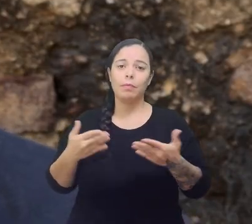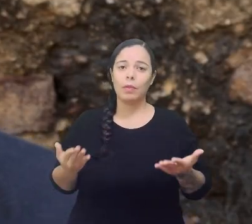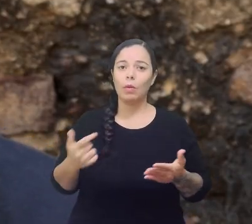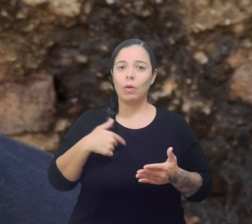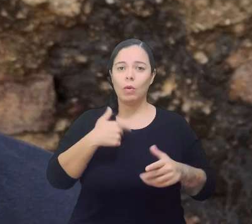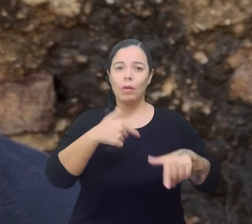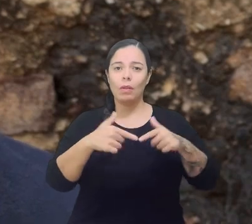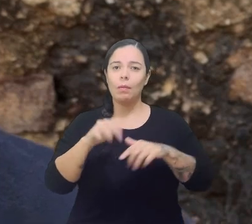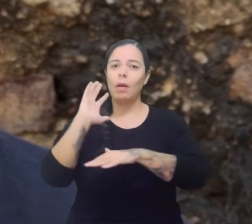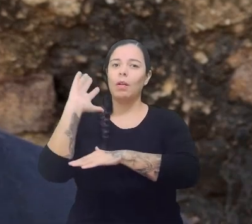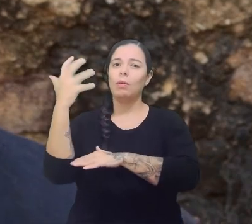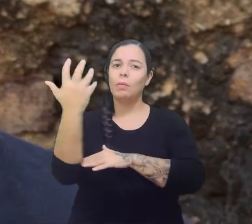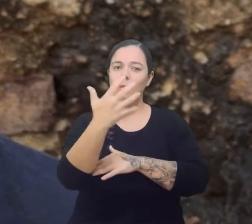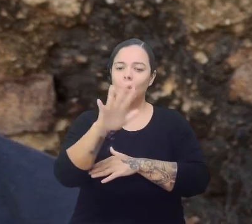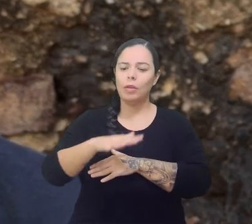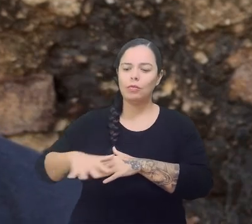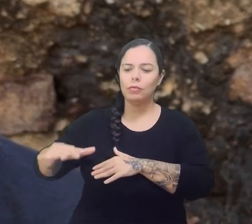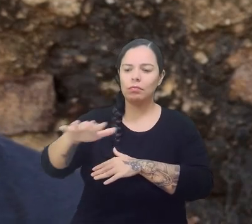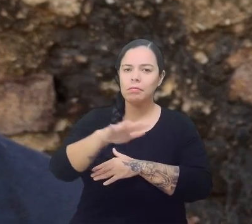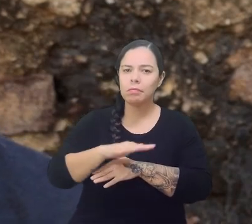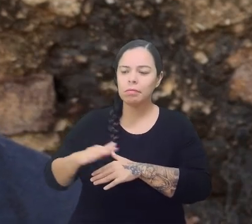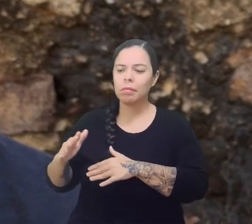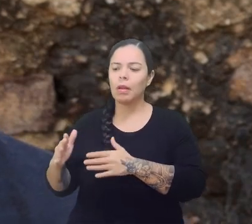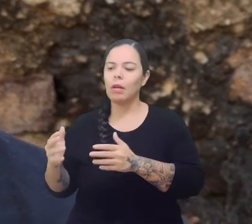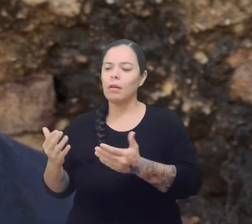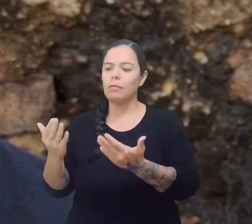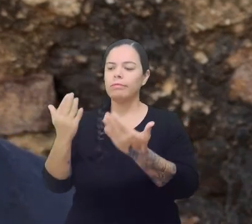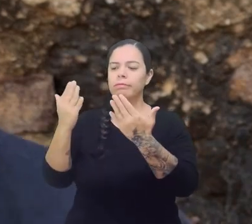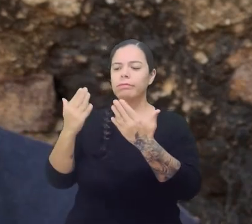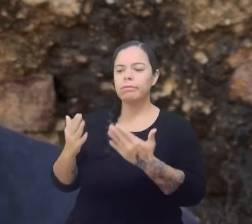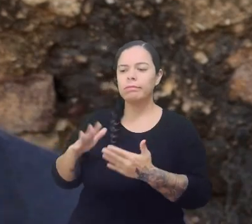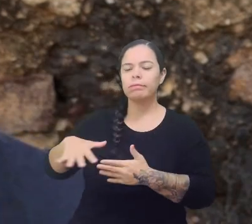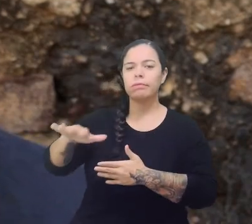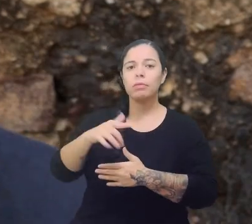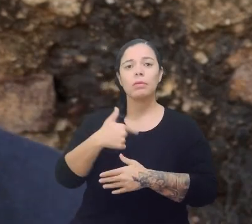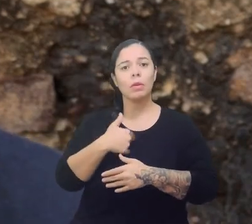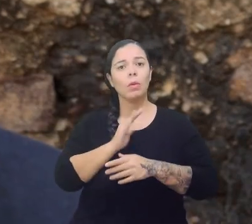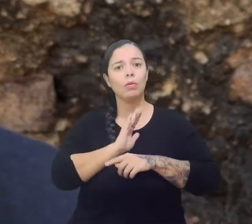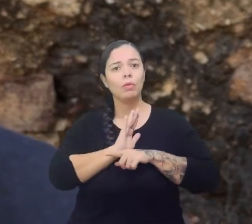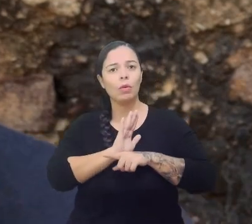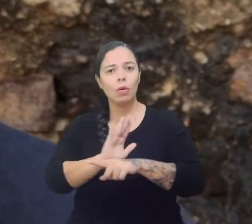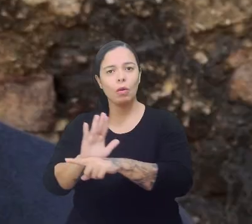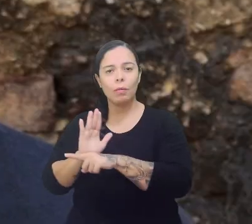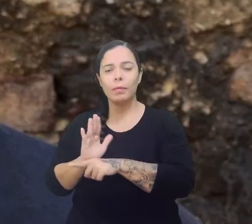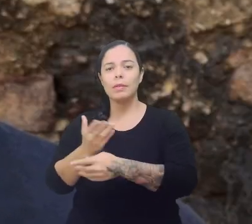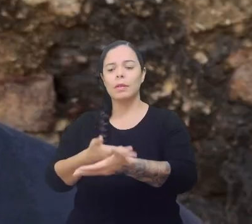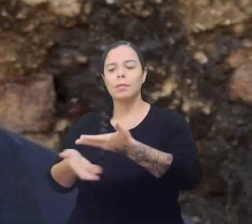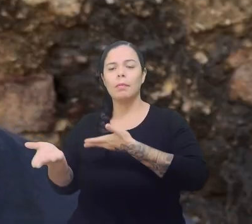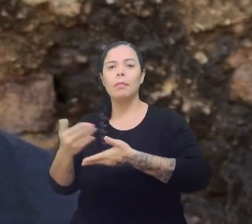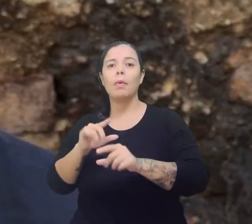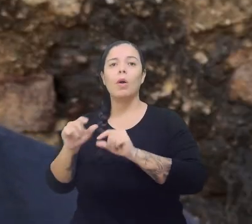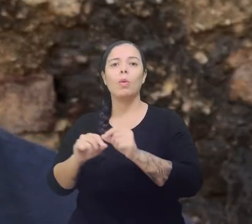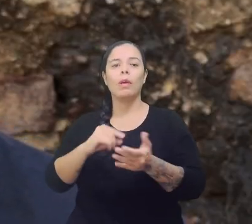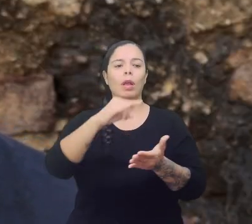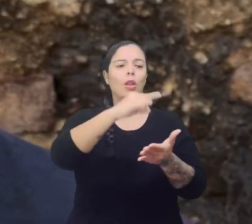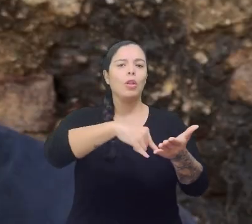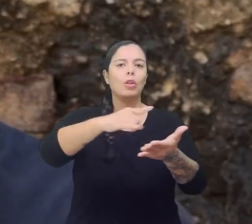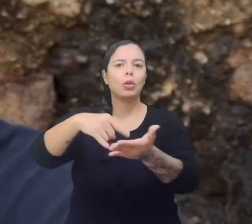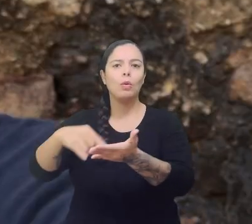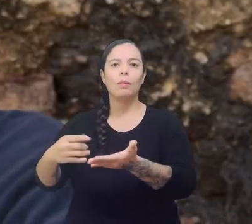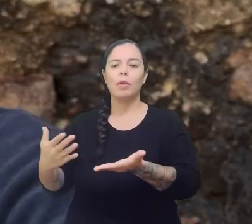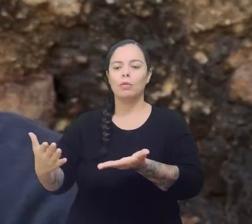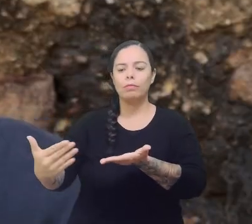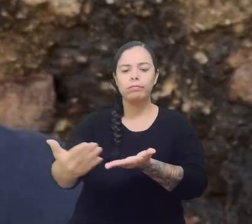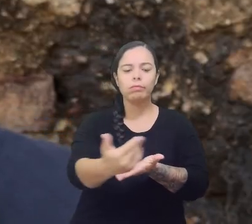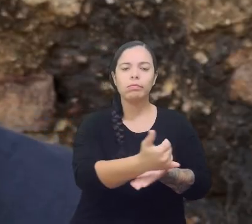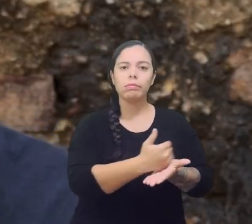o começo comecei a ajudar o George a juntar esses documentos, juntar a posição das coisas, juntar, né,